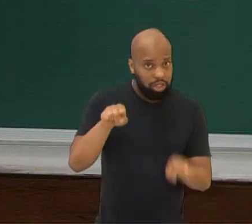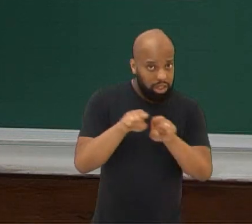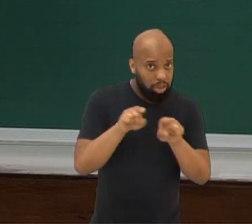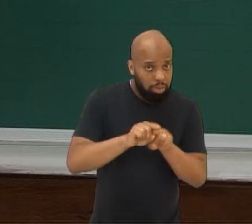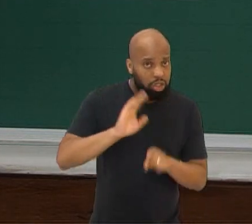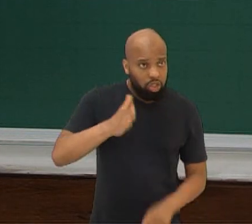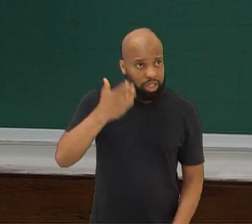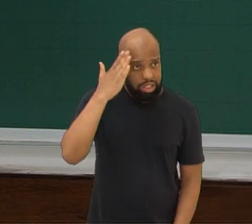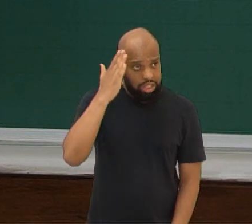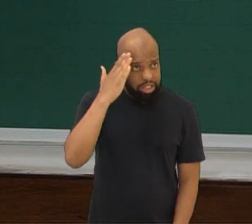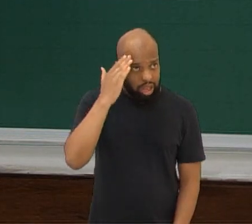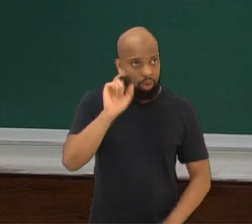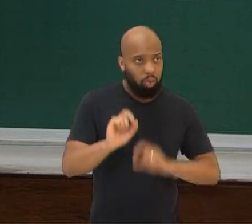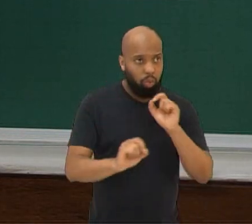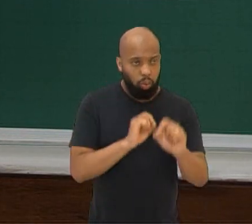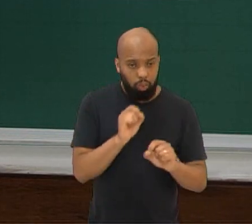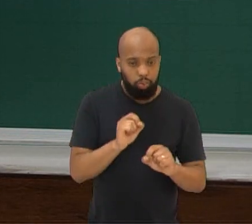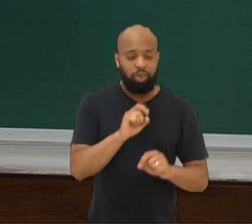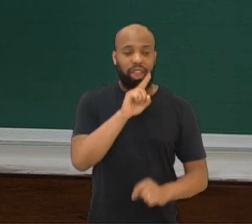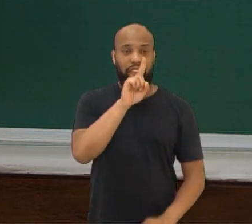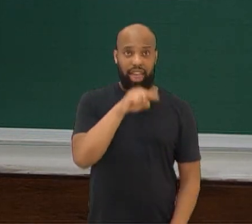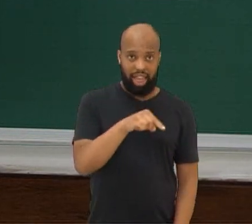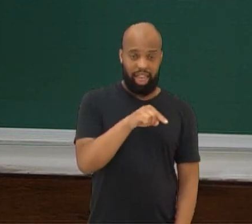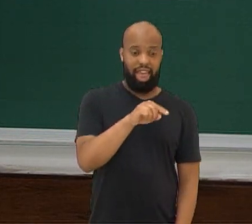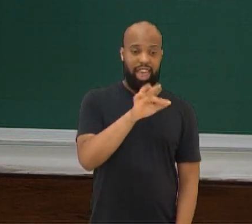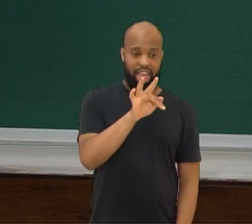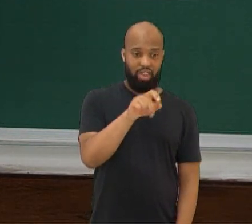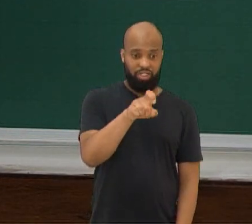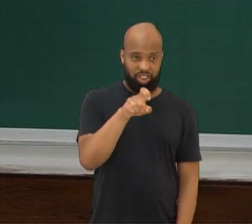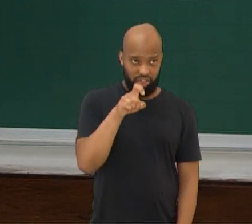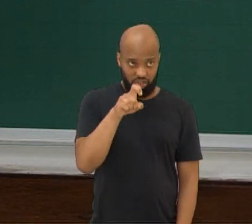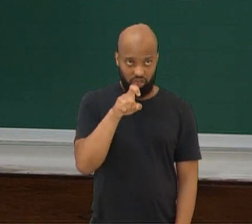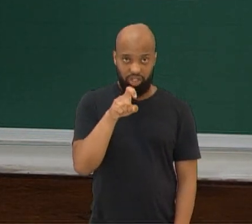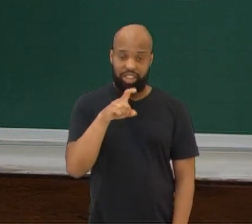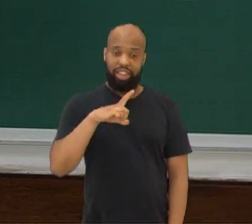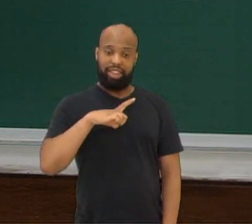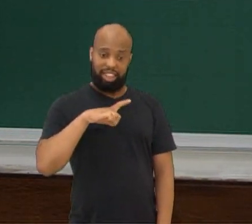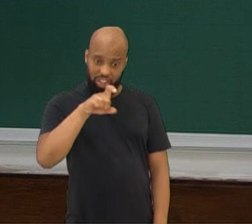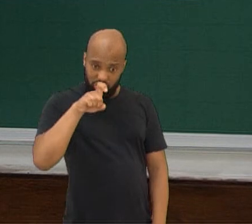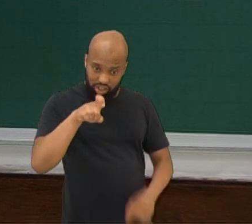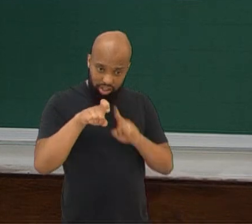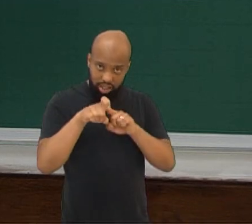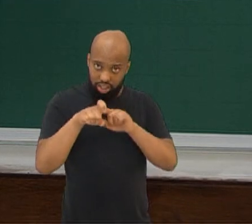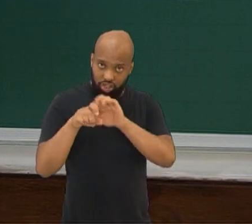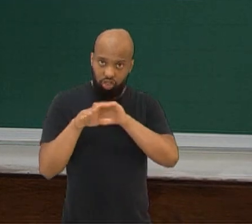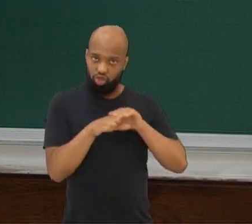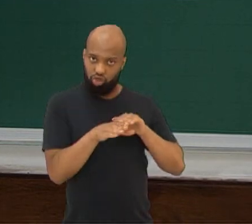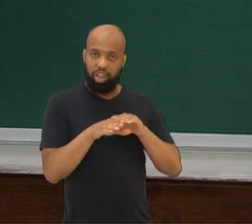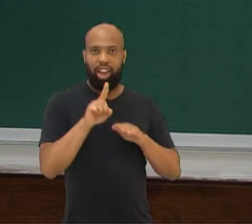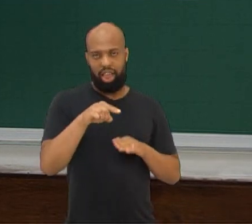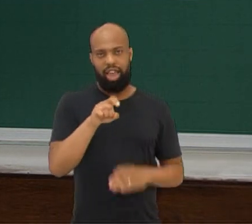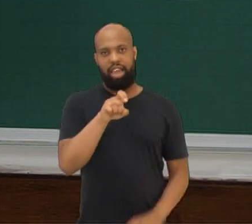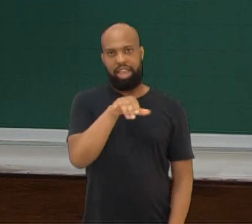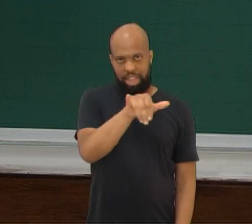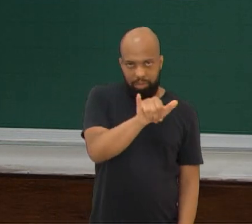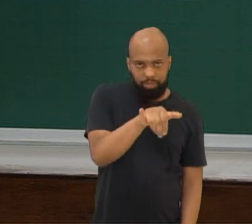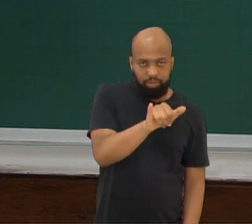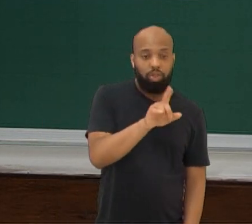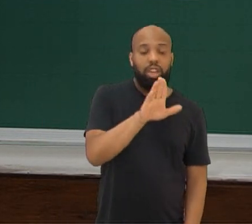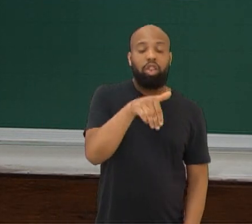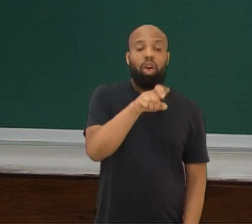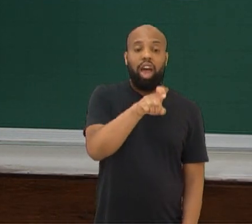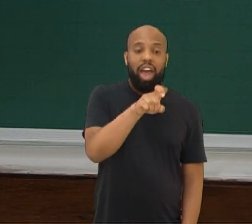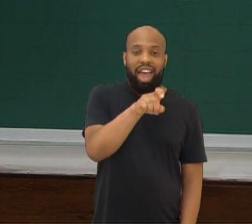f de x é o y, né, pessoal? Então, vamos lá. Vamos trocar x por y e y por x. Então, aqui, que era y,